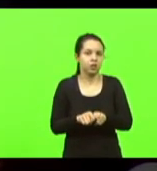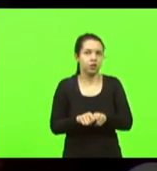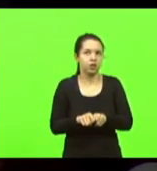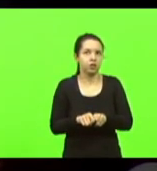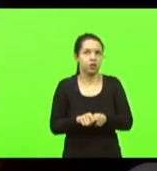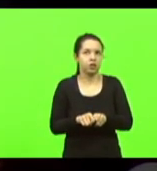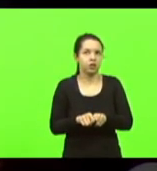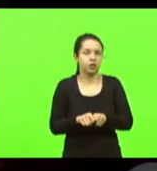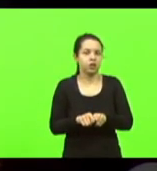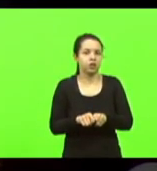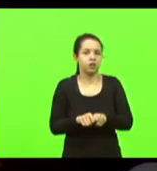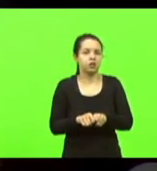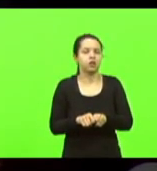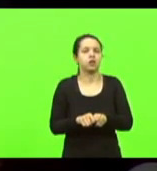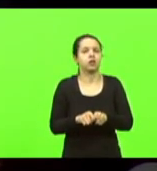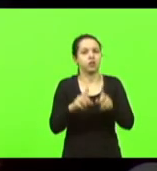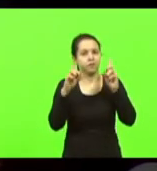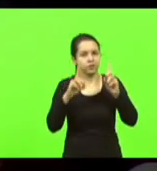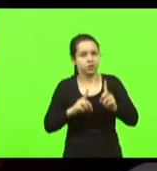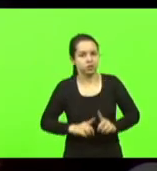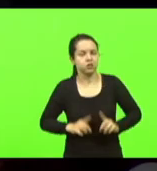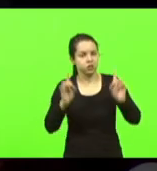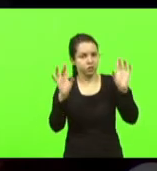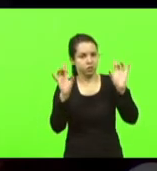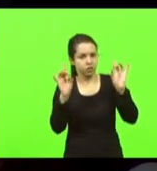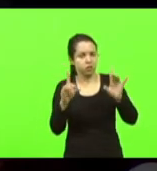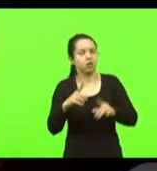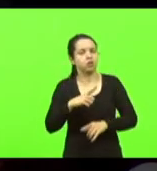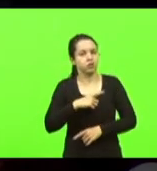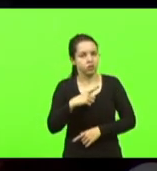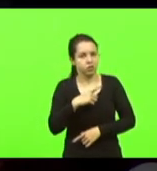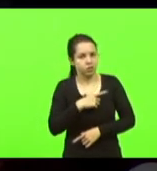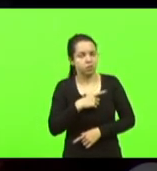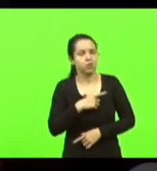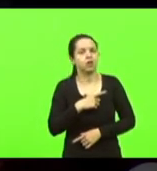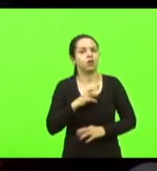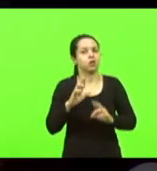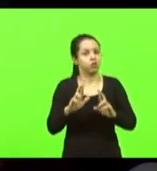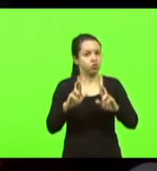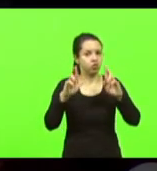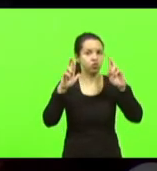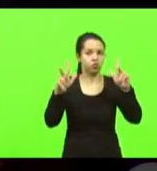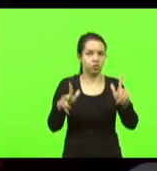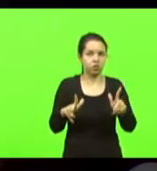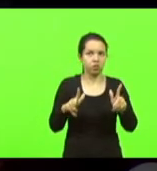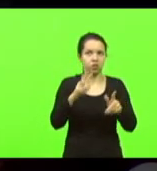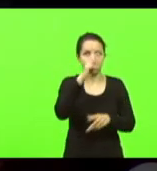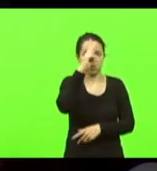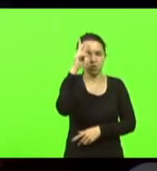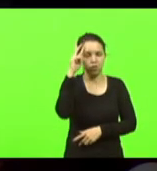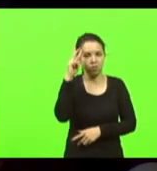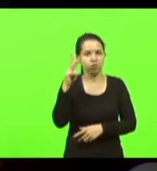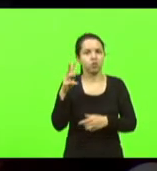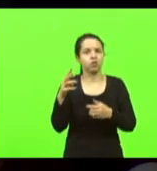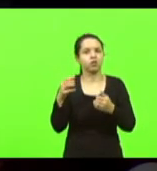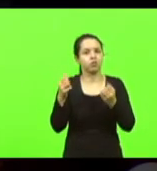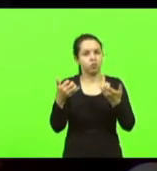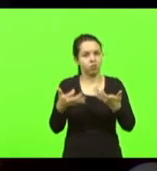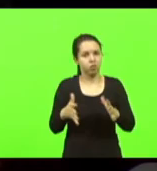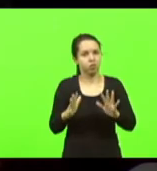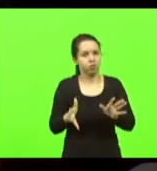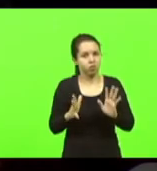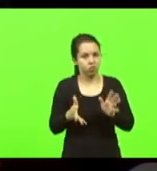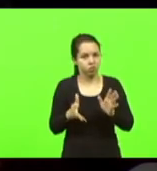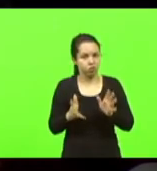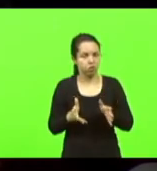filhos especiais que também terá um diferencial nisso Deputado Volnei um dos relatores lembra muito bem desse assunto